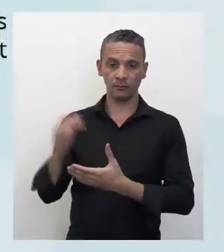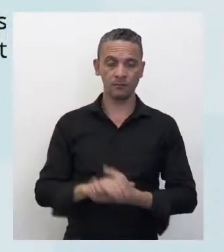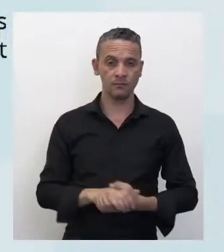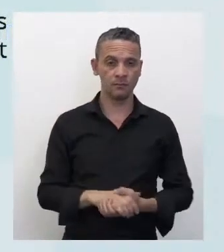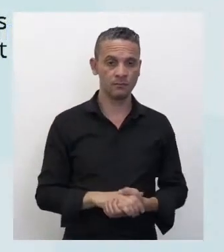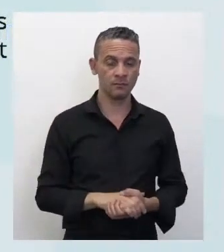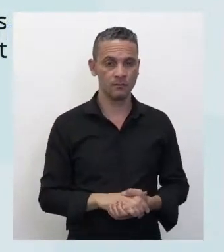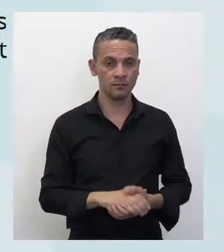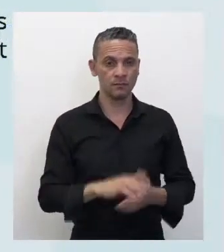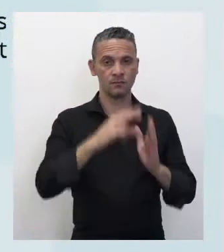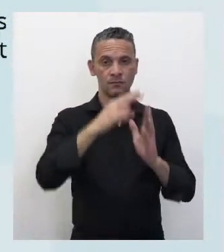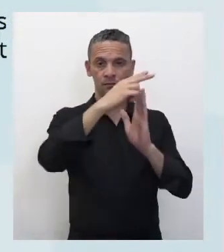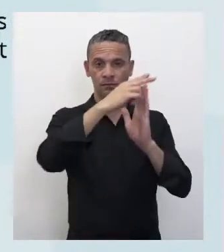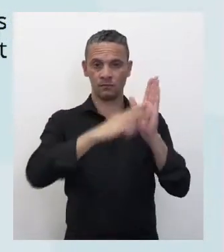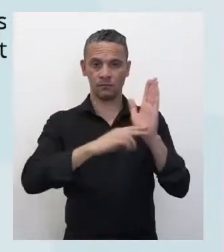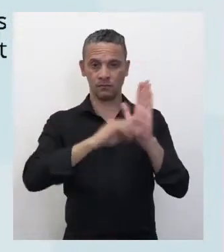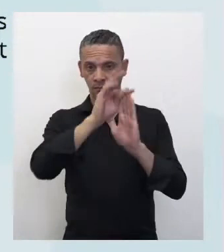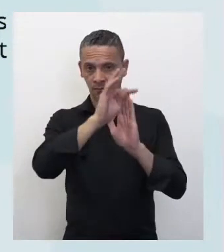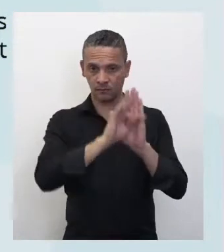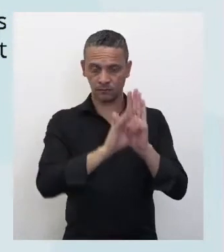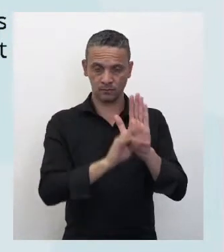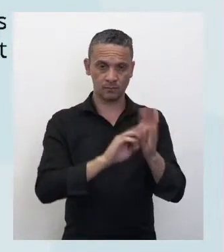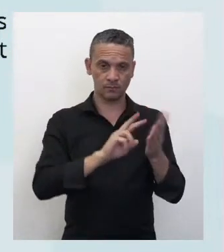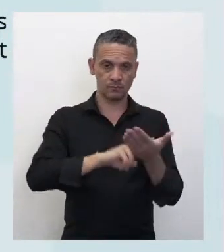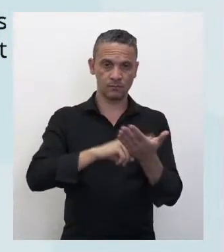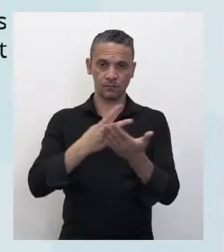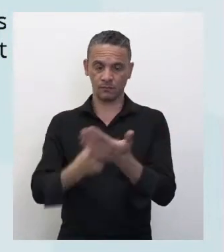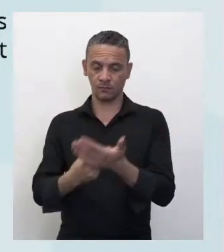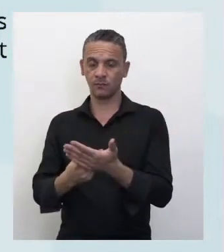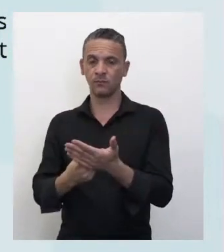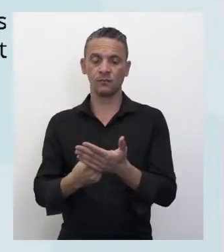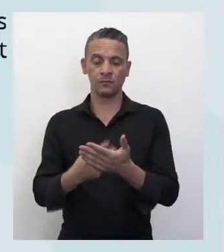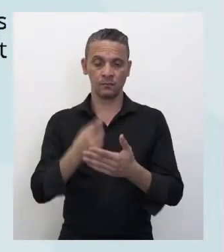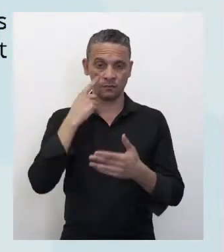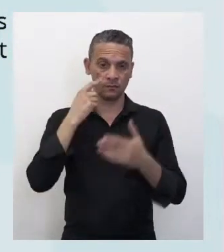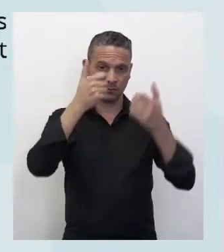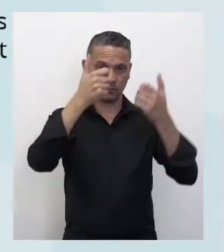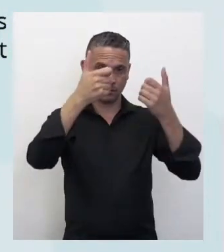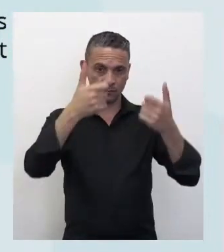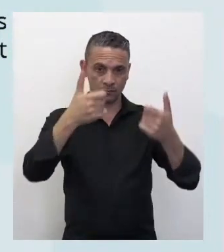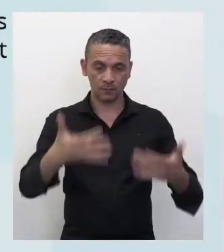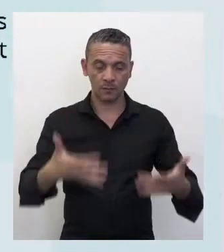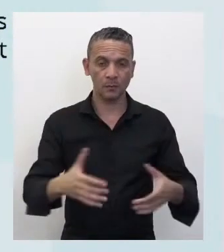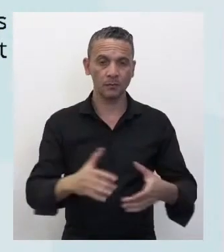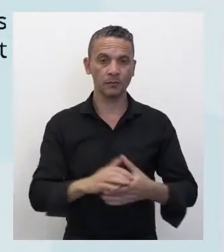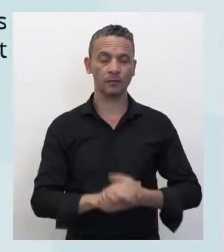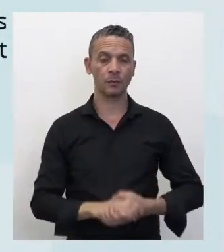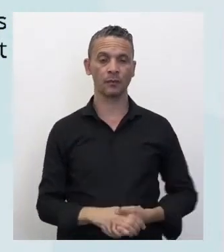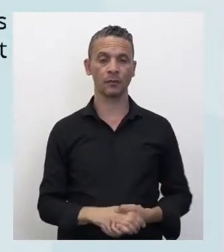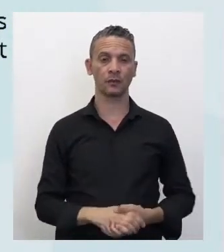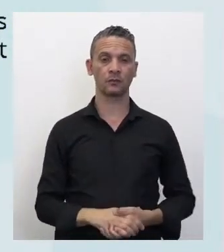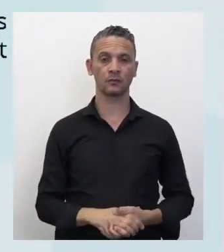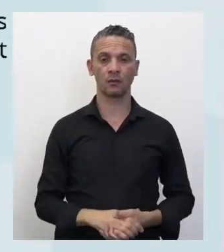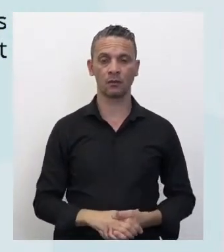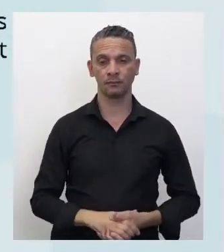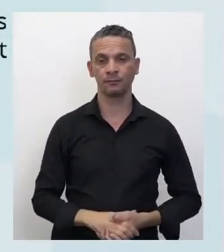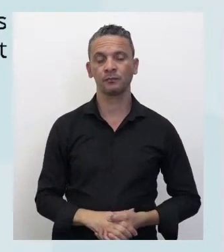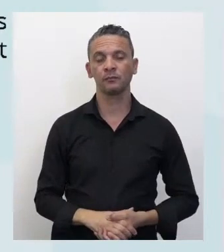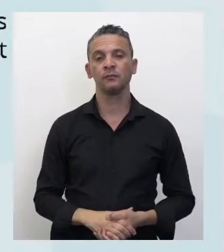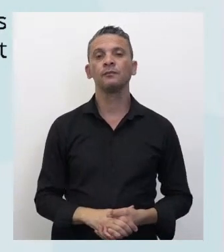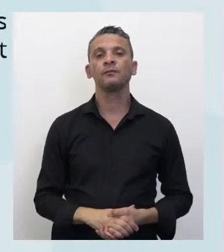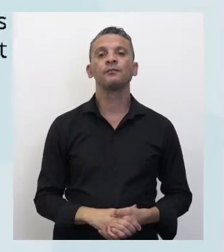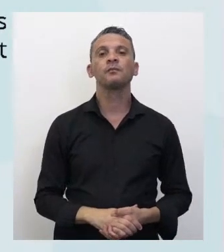vai ler e traduzir o texto e a gente explica aí um pouquinho mais dos comparativos. Então, ó, Europe can